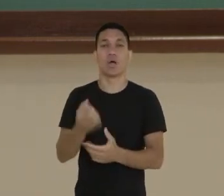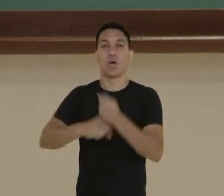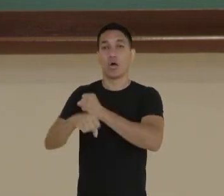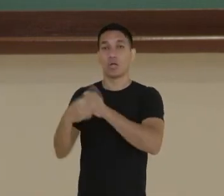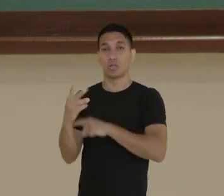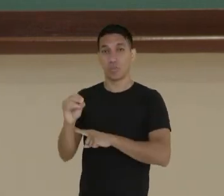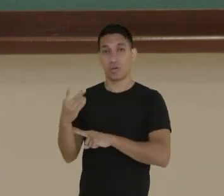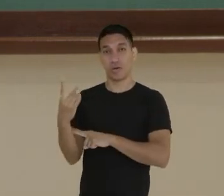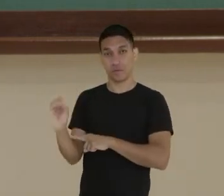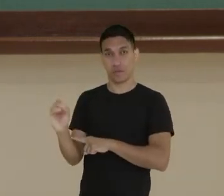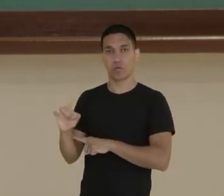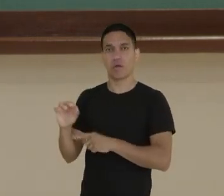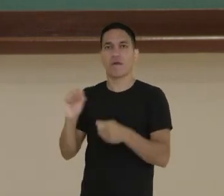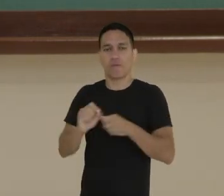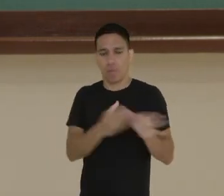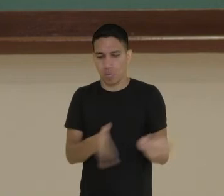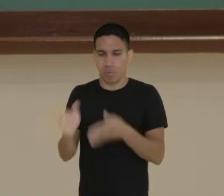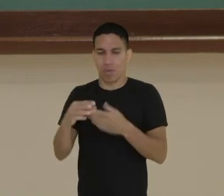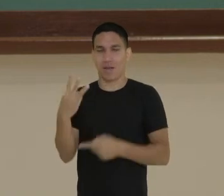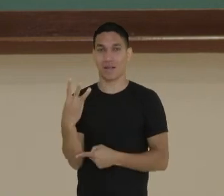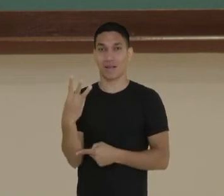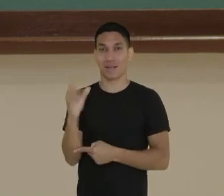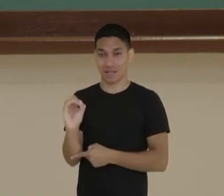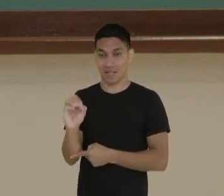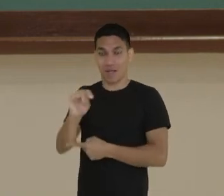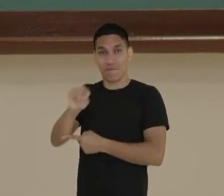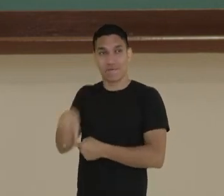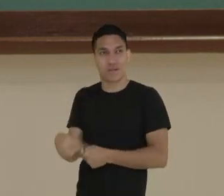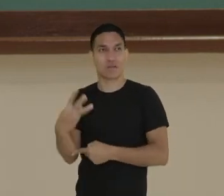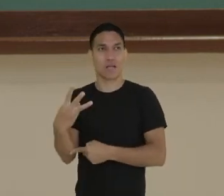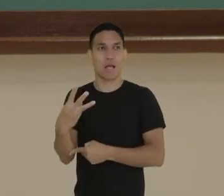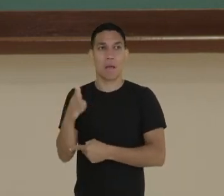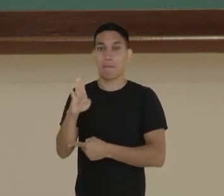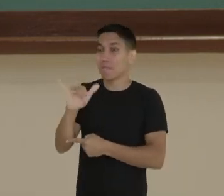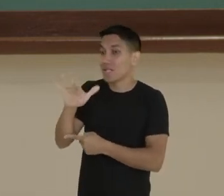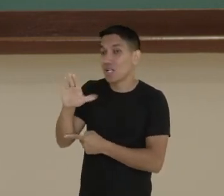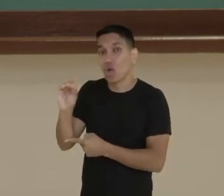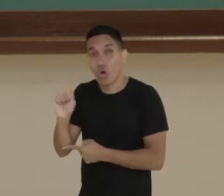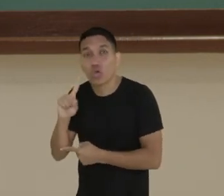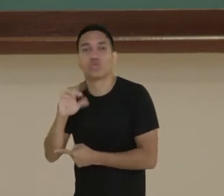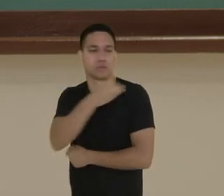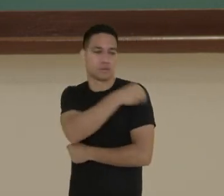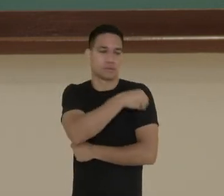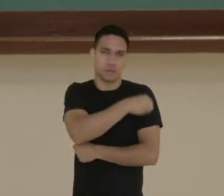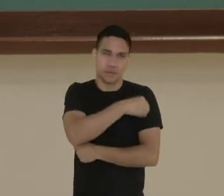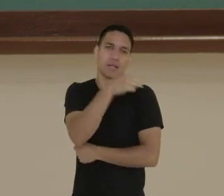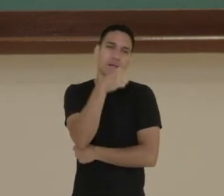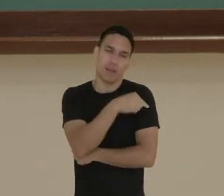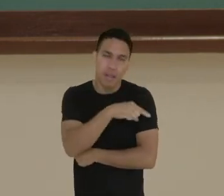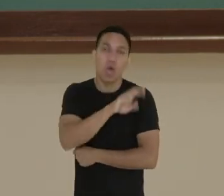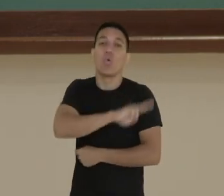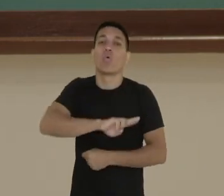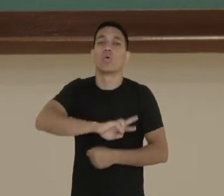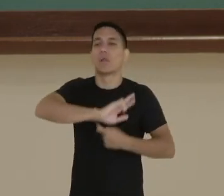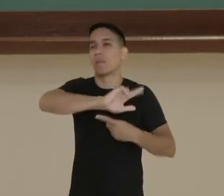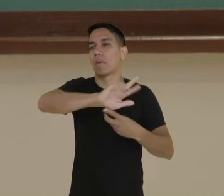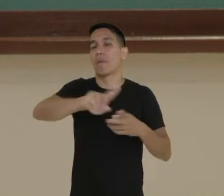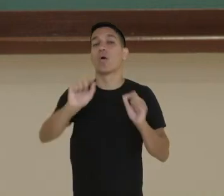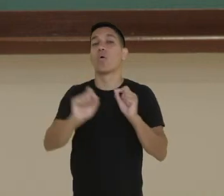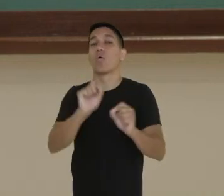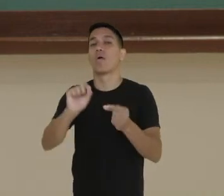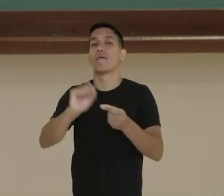de 30,3 bilhões de litros de etanol. Né? Esse etanol é utilizado aí praticamente para o uso